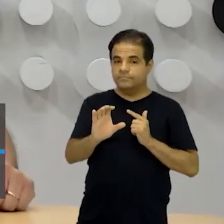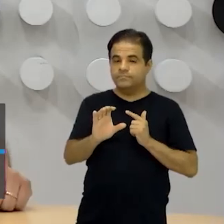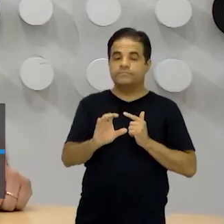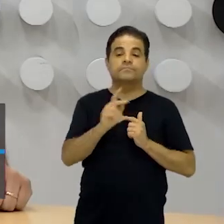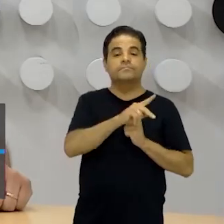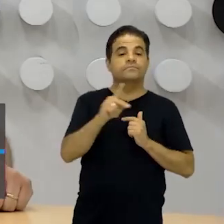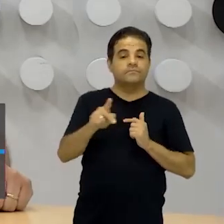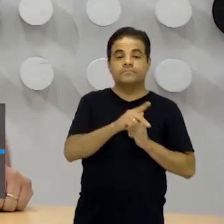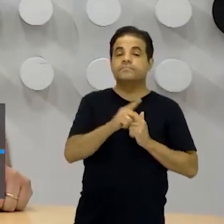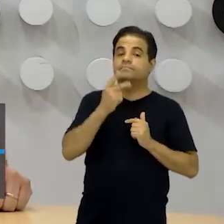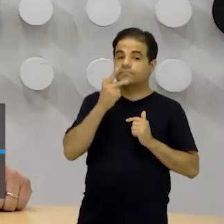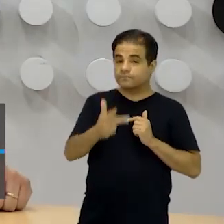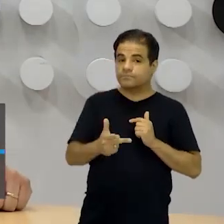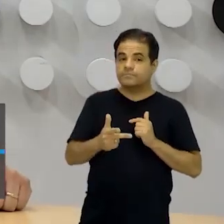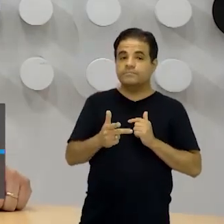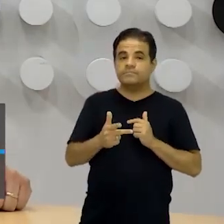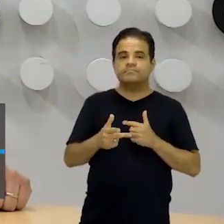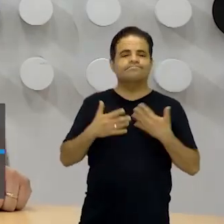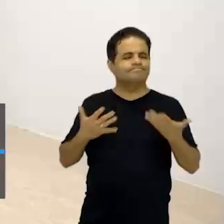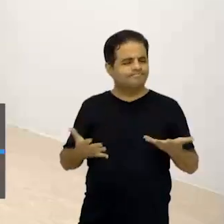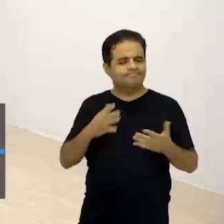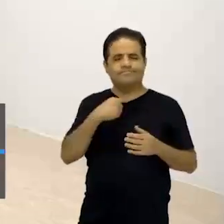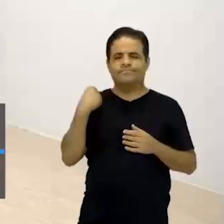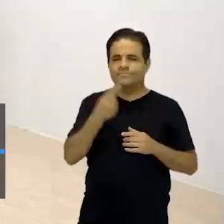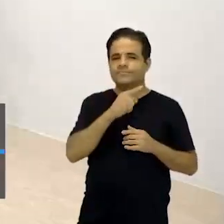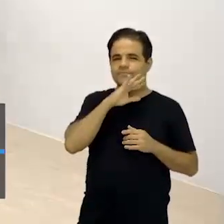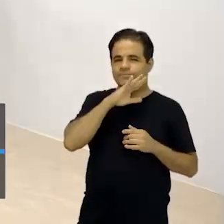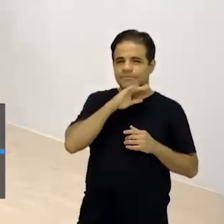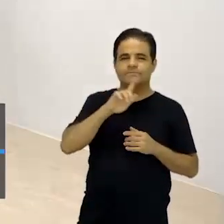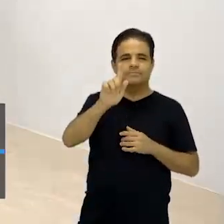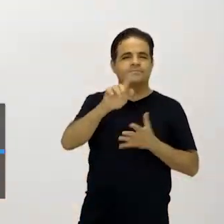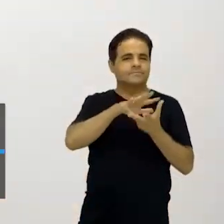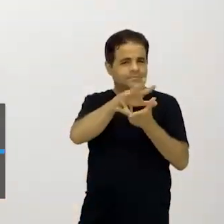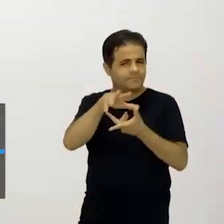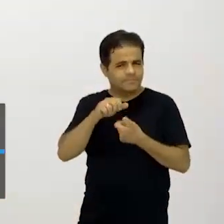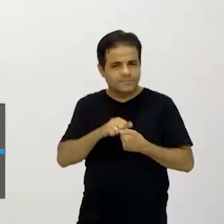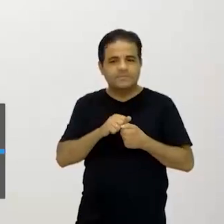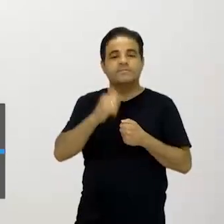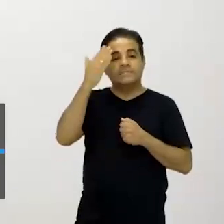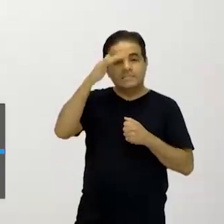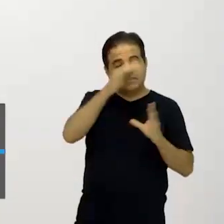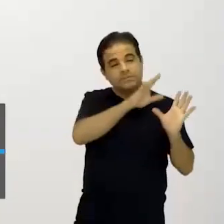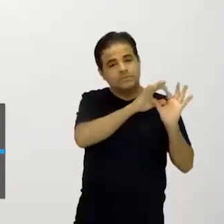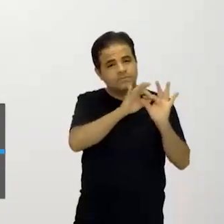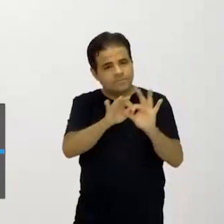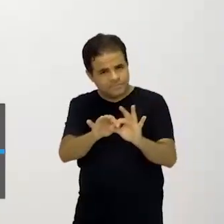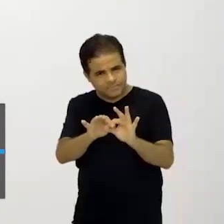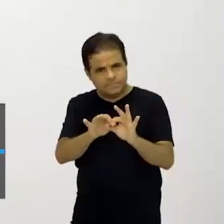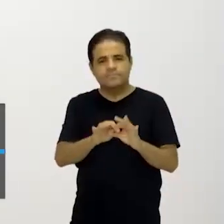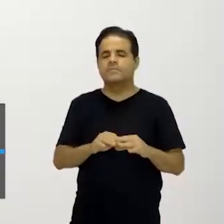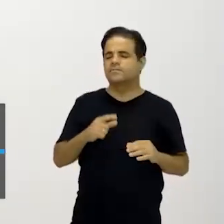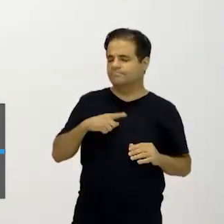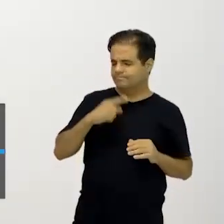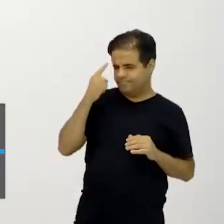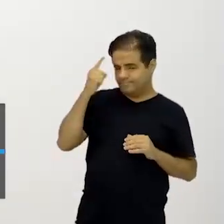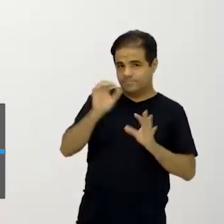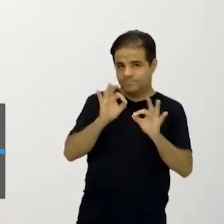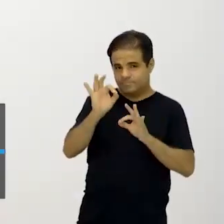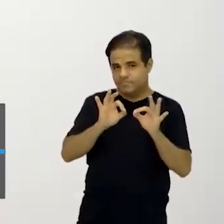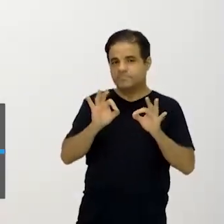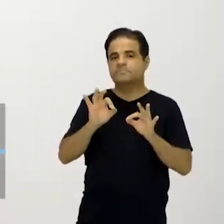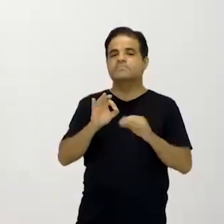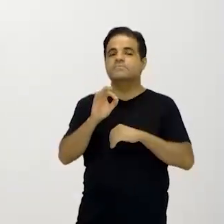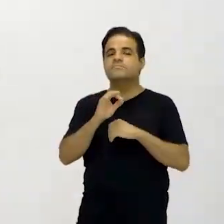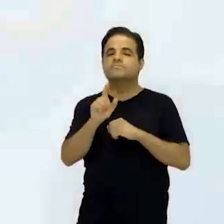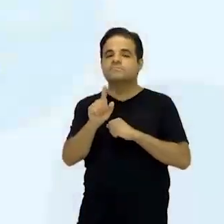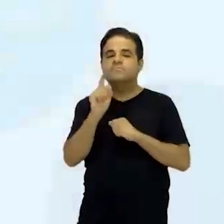professora Clementina dizendo, estamos mal de geografia. Estamos mal de geografia, para entender, né, o contexto desses países. Tem uma pegadinha aí que eu preparei com muito carinho para